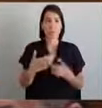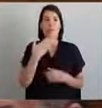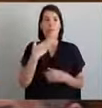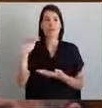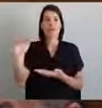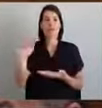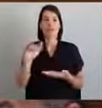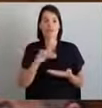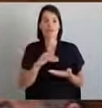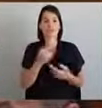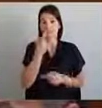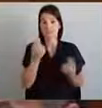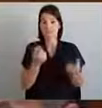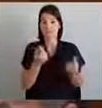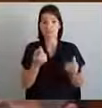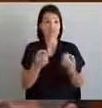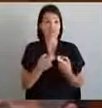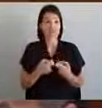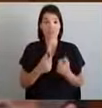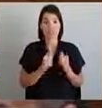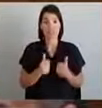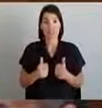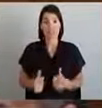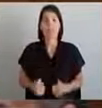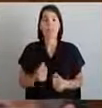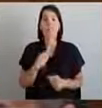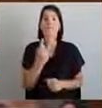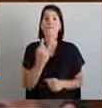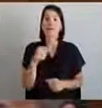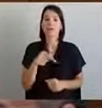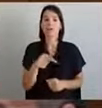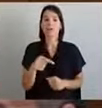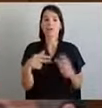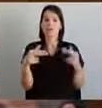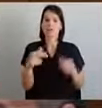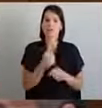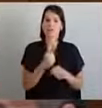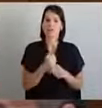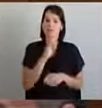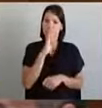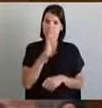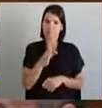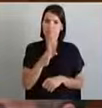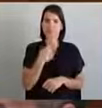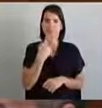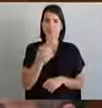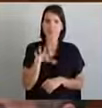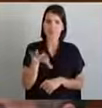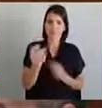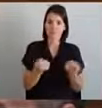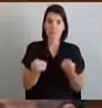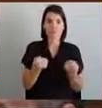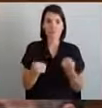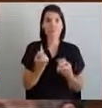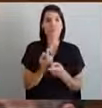semelhante. Bate tudo certo, menos a falta de frontalidade deste Executivo em assumir as suas opções de gestão das contas e do património da